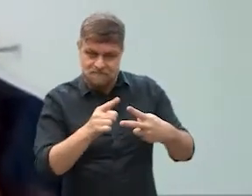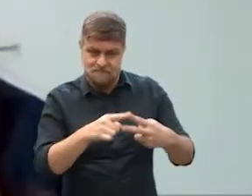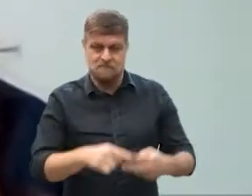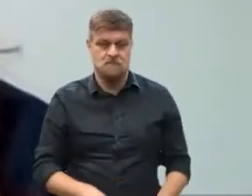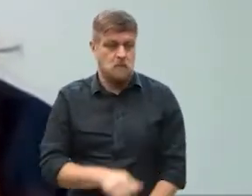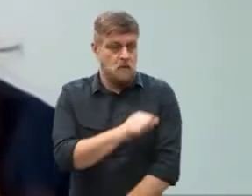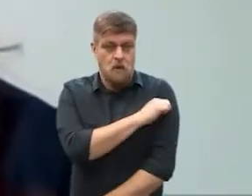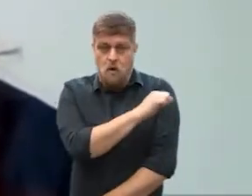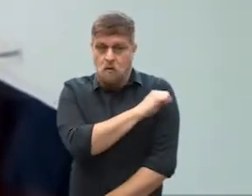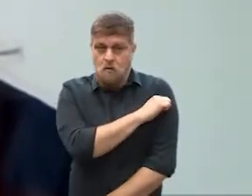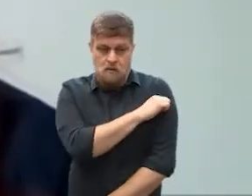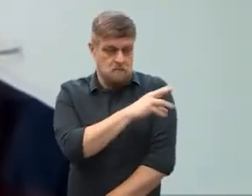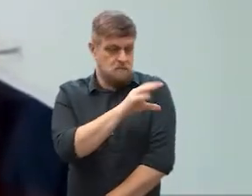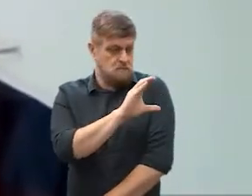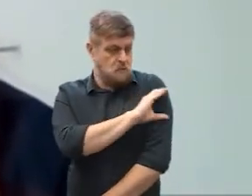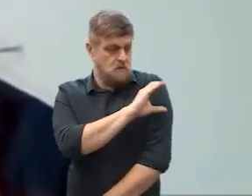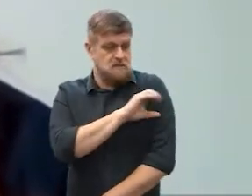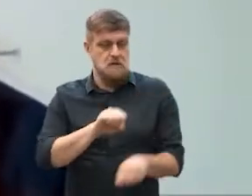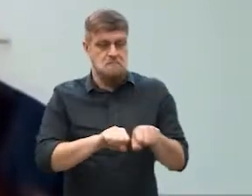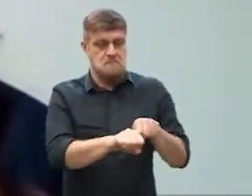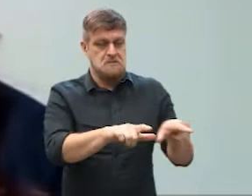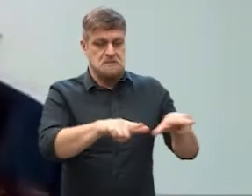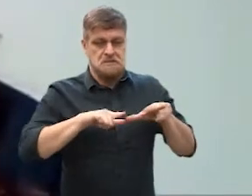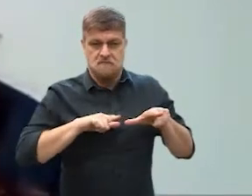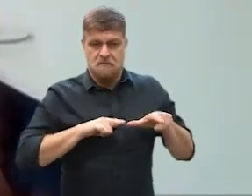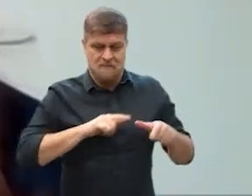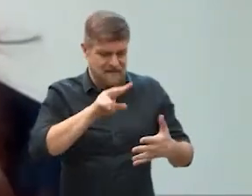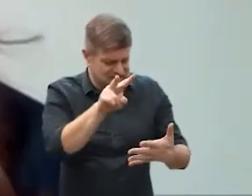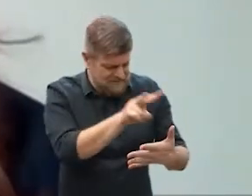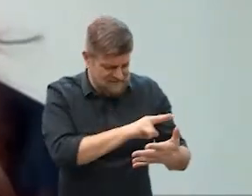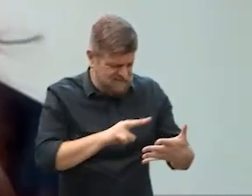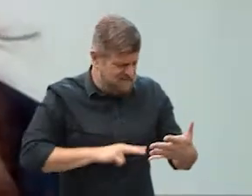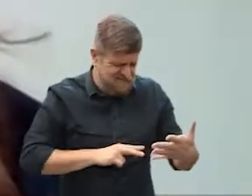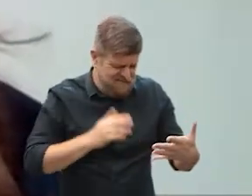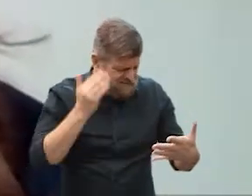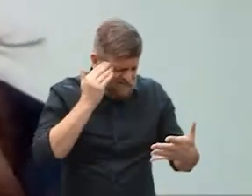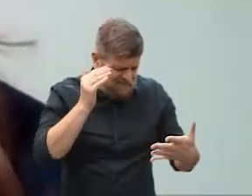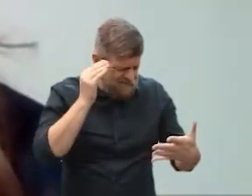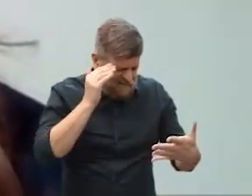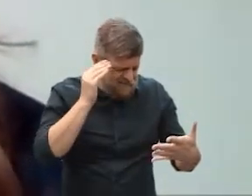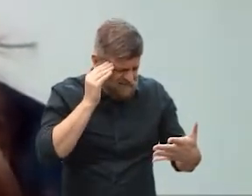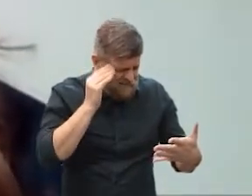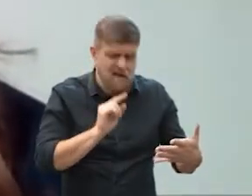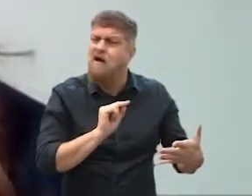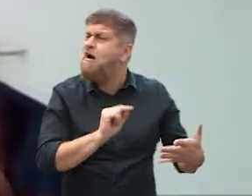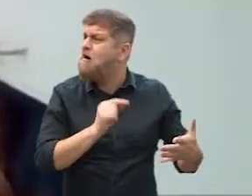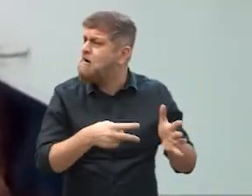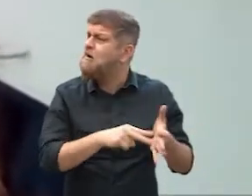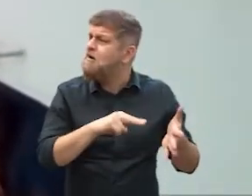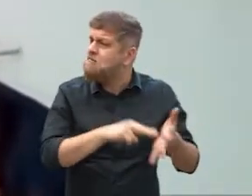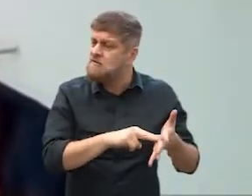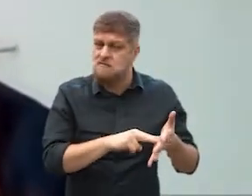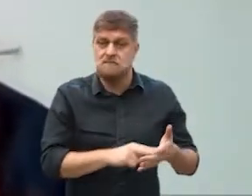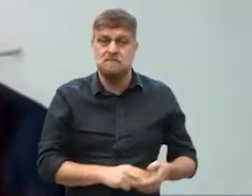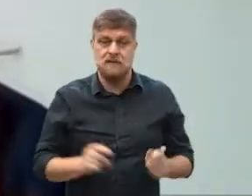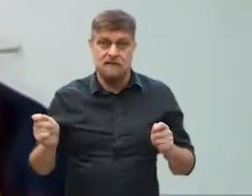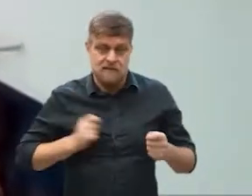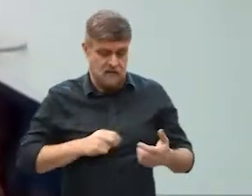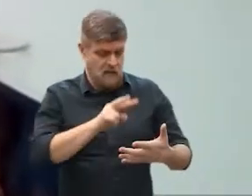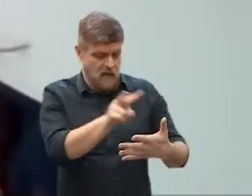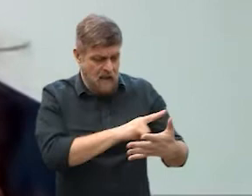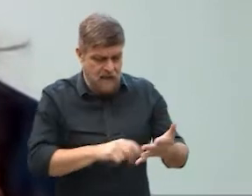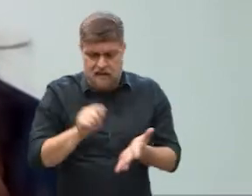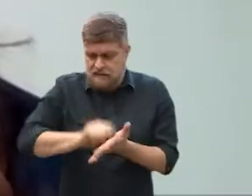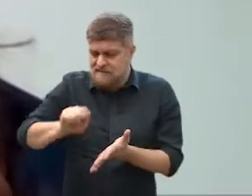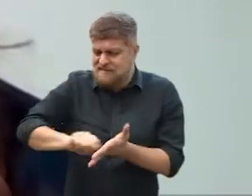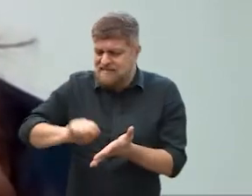estudantes não sabem, se formam no ensino médio sem saber ler e compreender um texto simples. Então, eles conseguem ler, conseguem escrever, mas